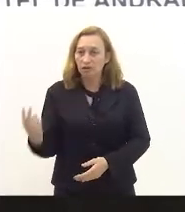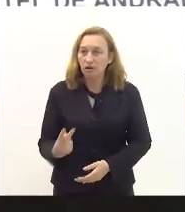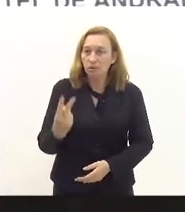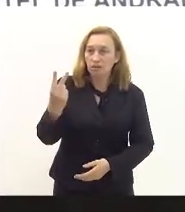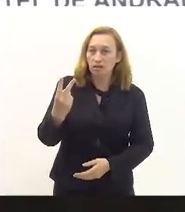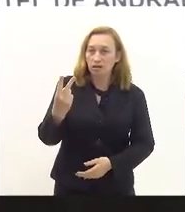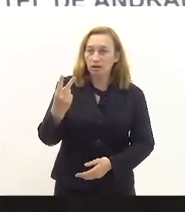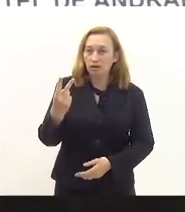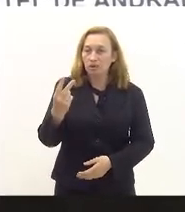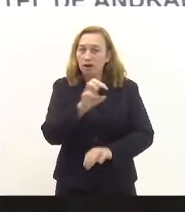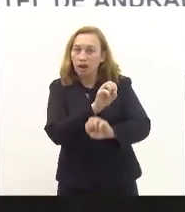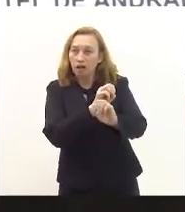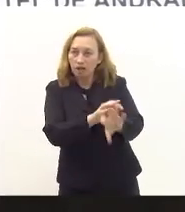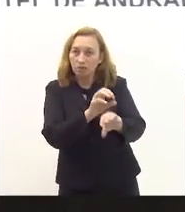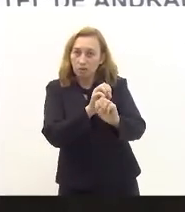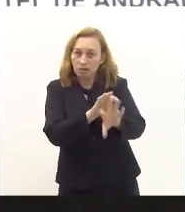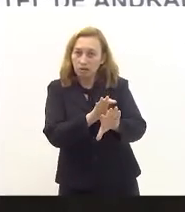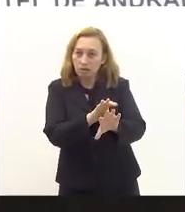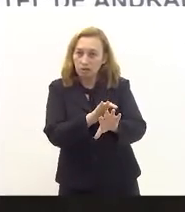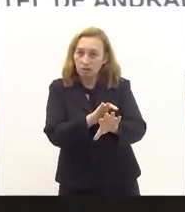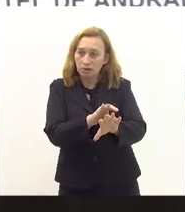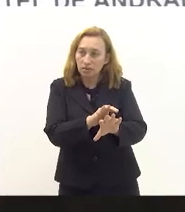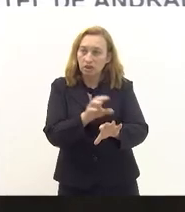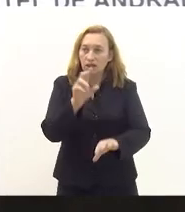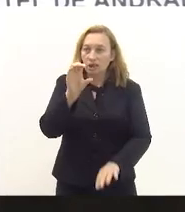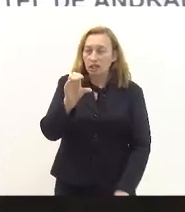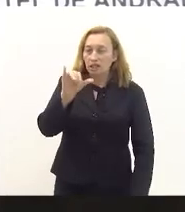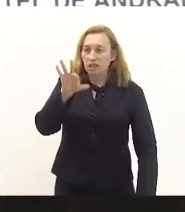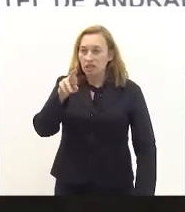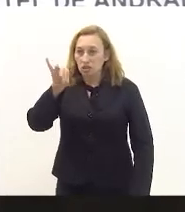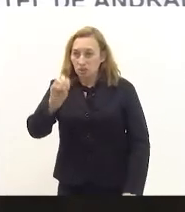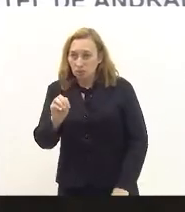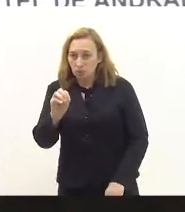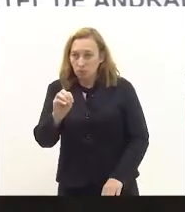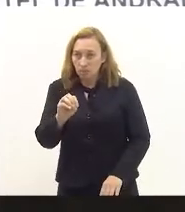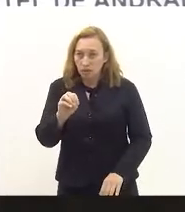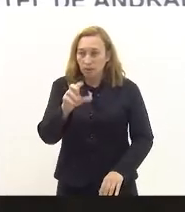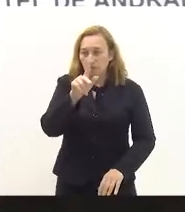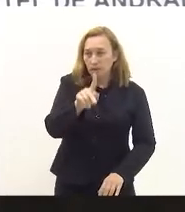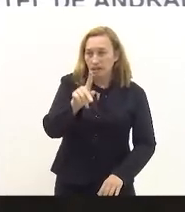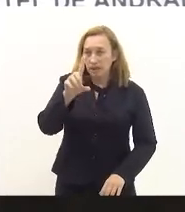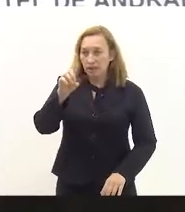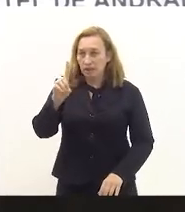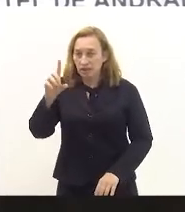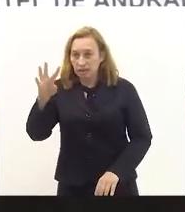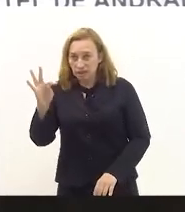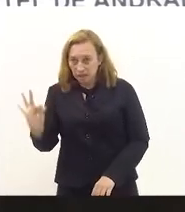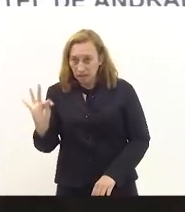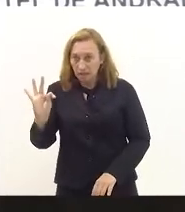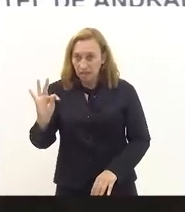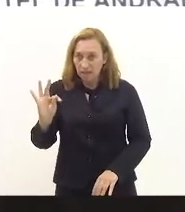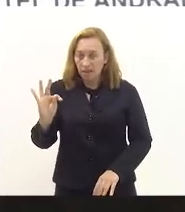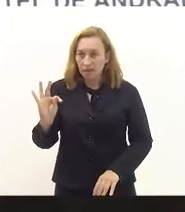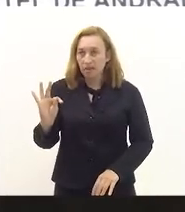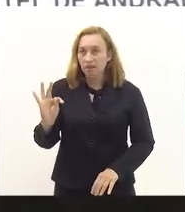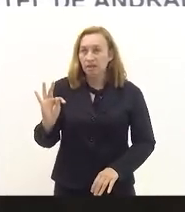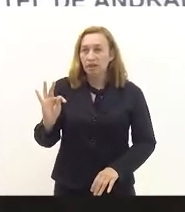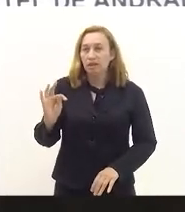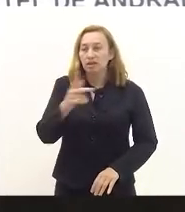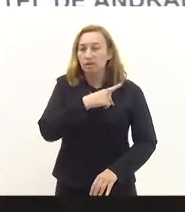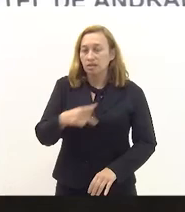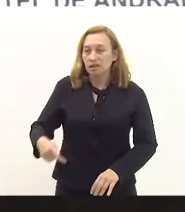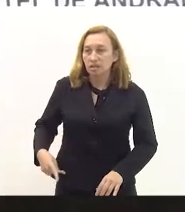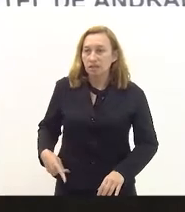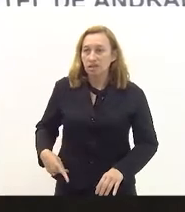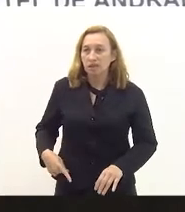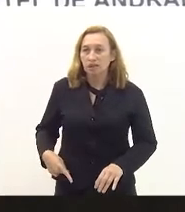a educação. Ciro Gomes, candidato do PDT à presidência da República no próximo